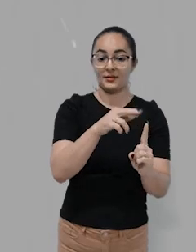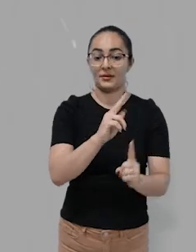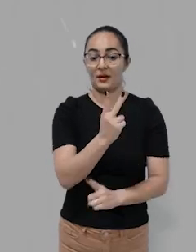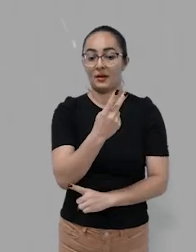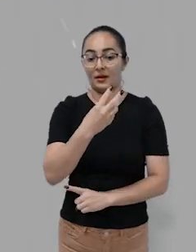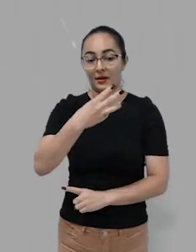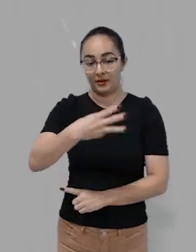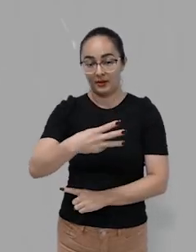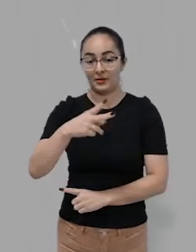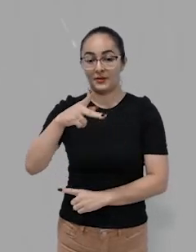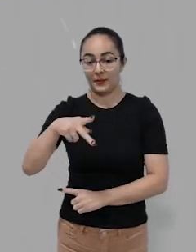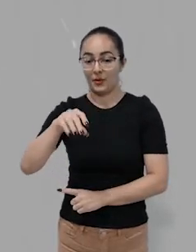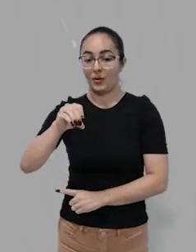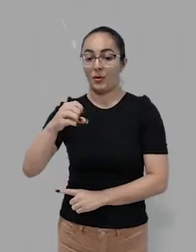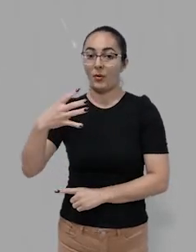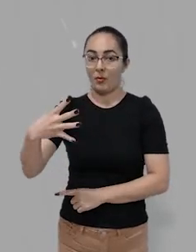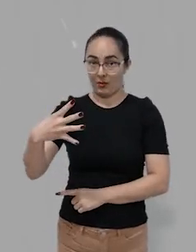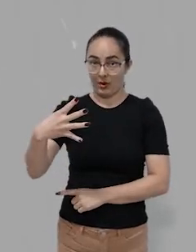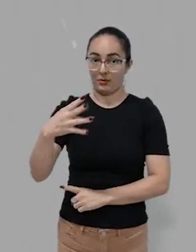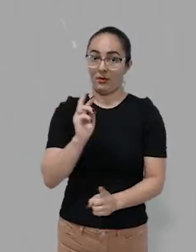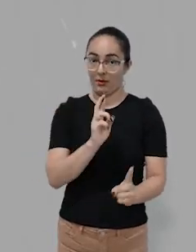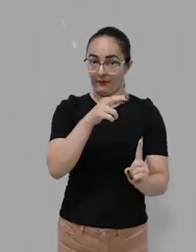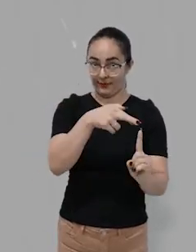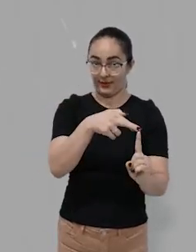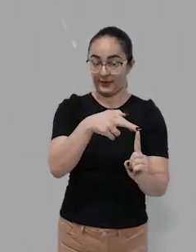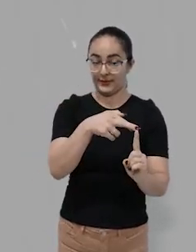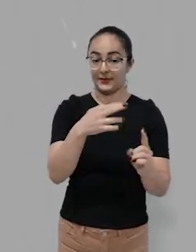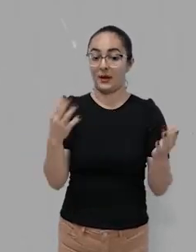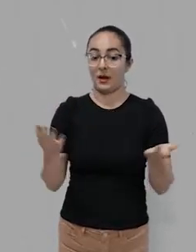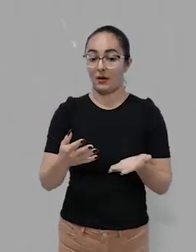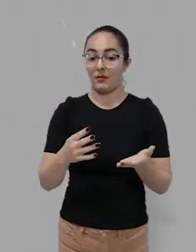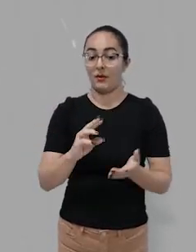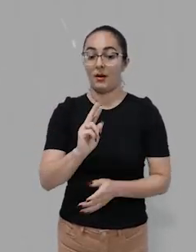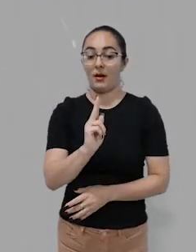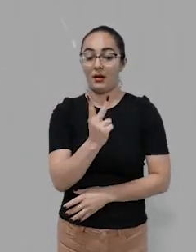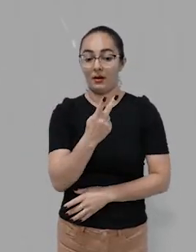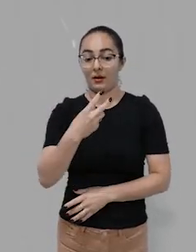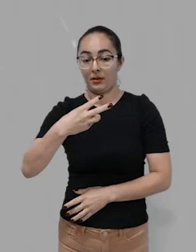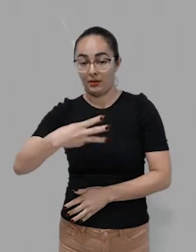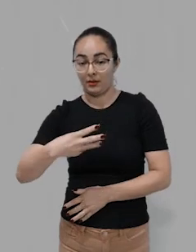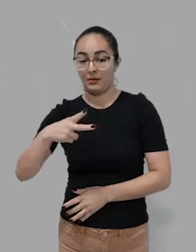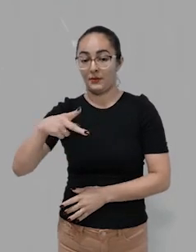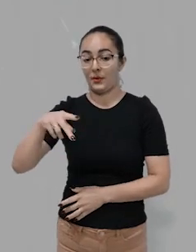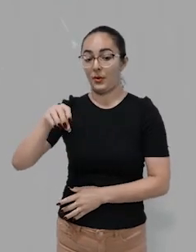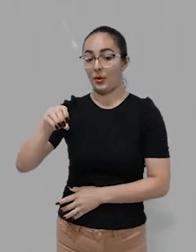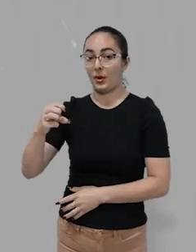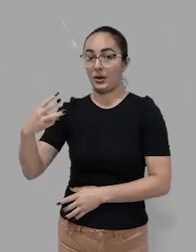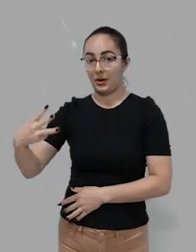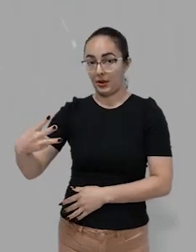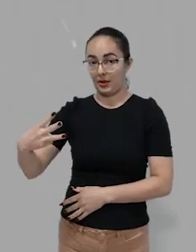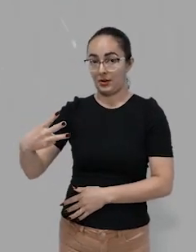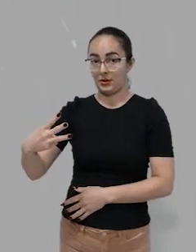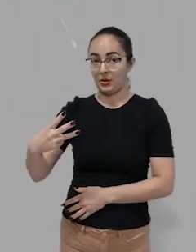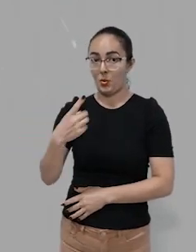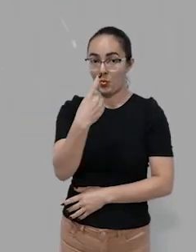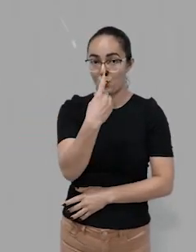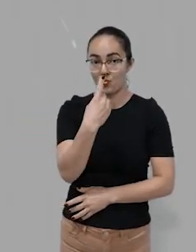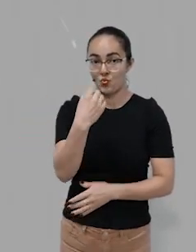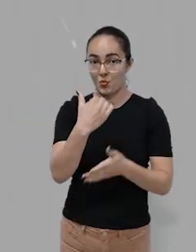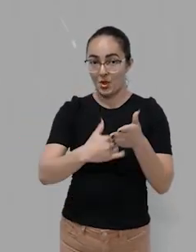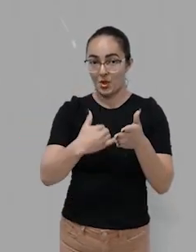ácido fosfórico. Turma, nós temos o H3PO3, um oxigênio a menos,